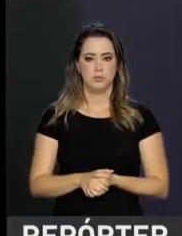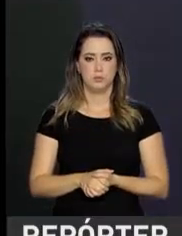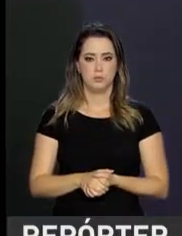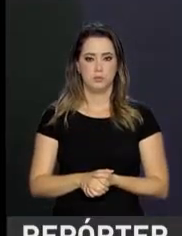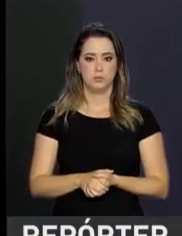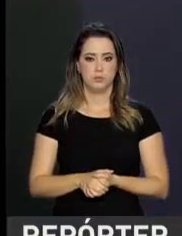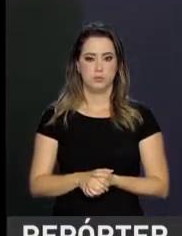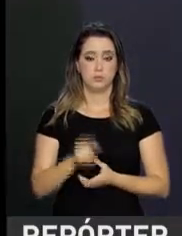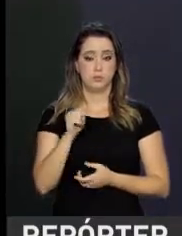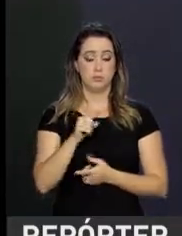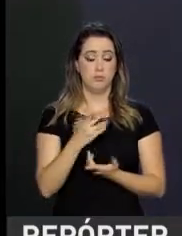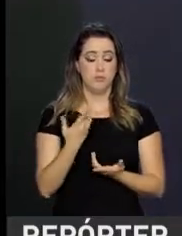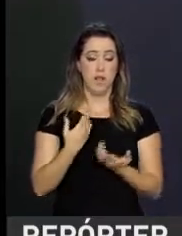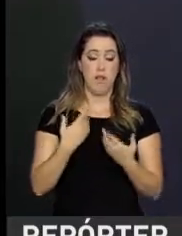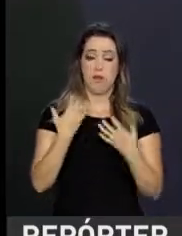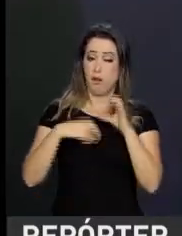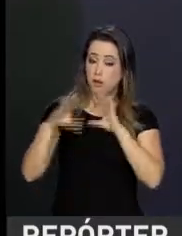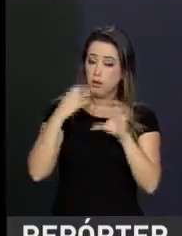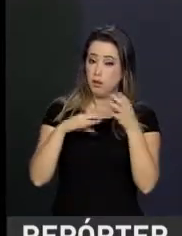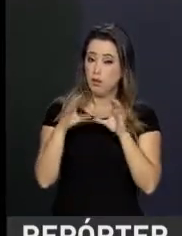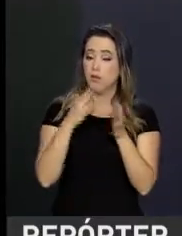decisão do amor